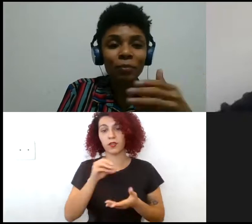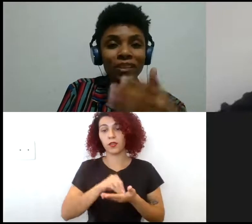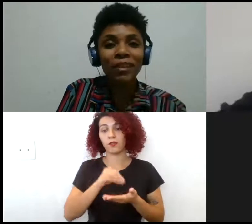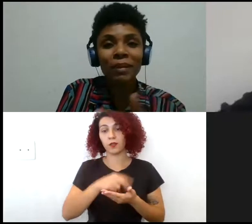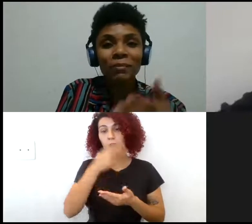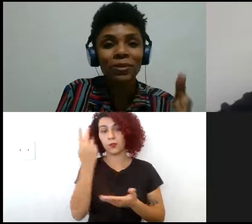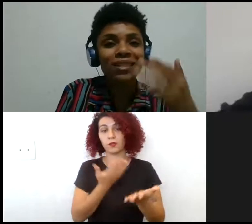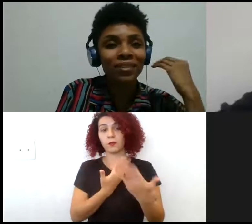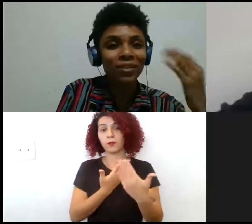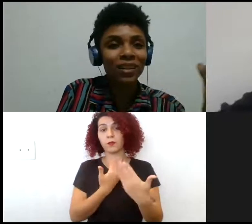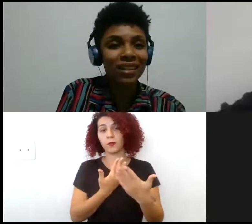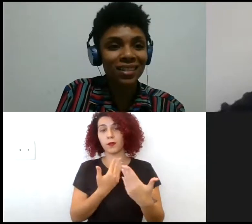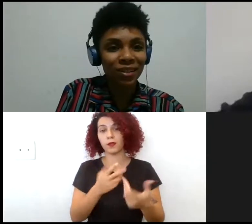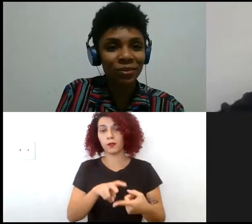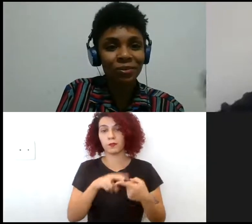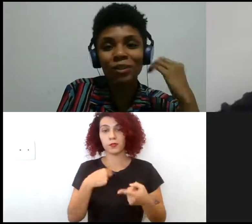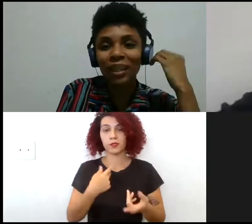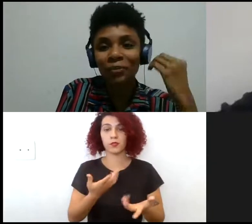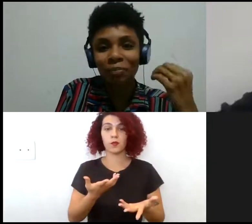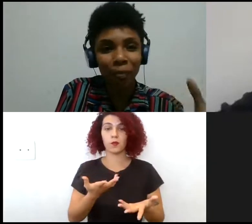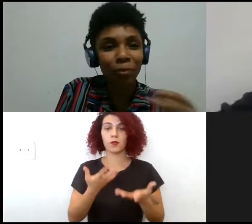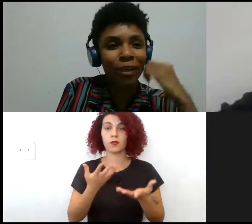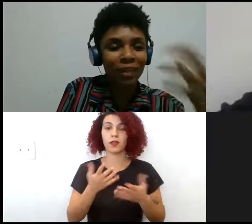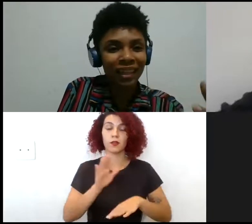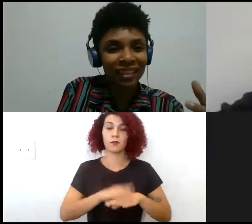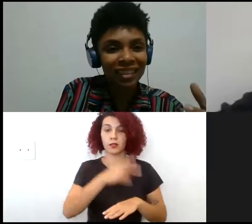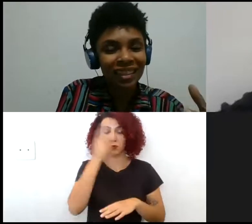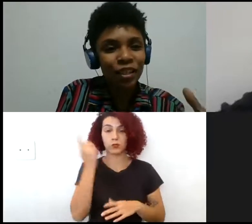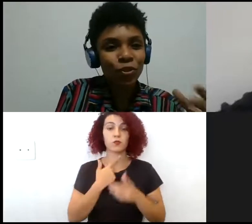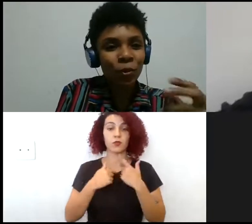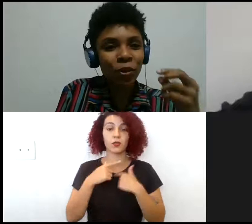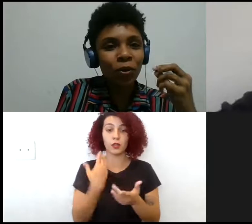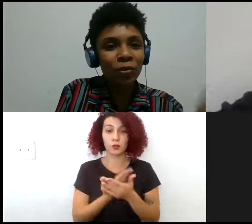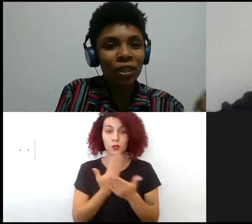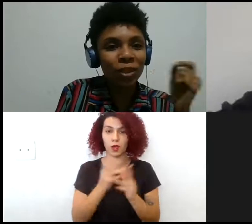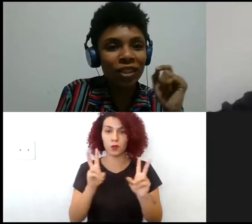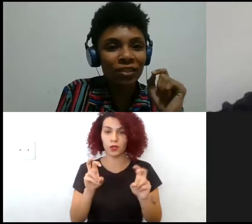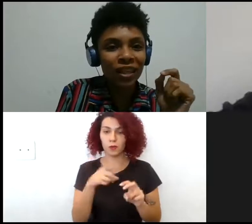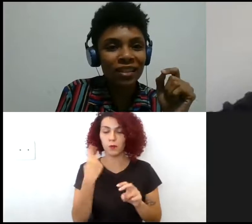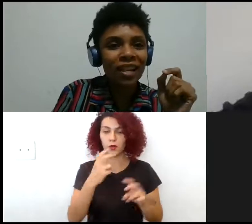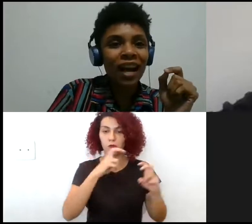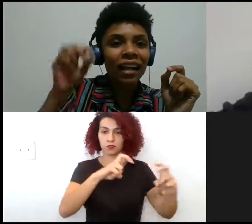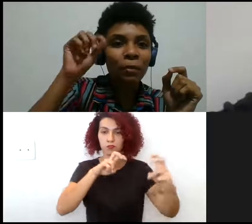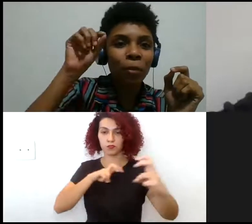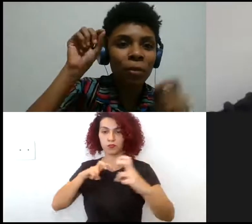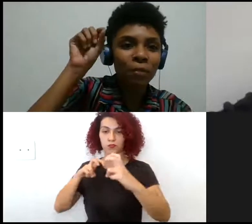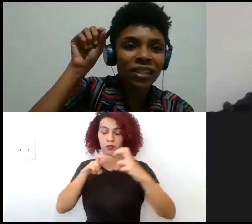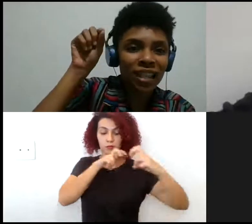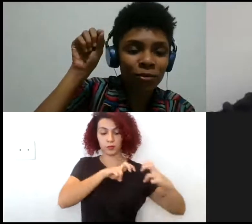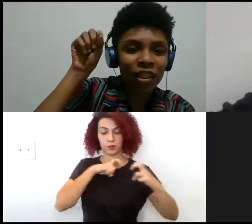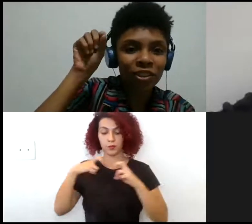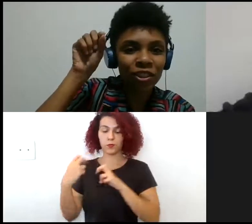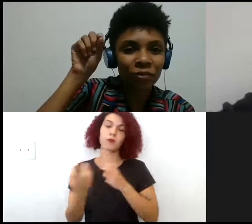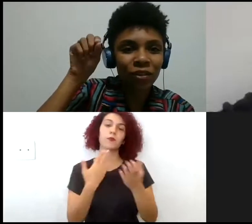então eu preciso que mais pessoas queiram estudar esses assuntos para gente bater um papo bem bacana sobre como que muitas vezes aquele